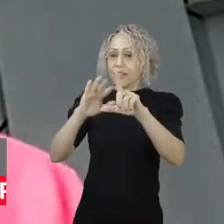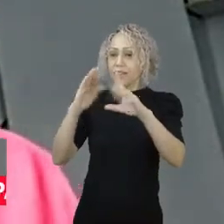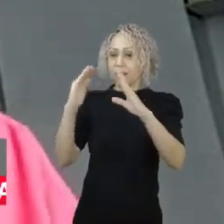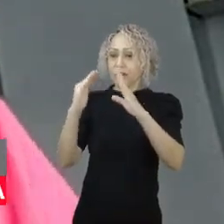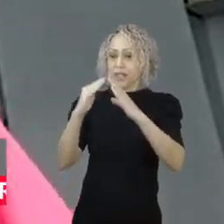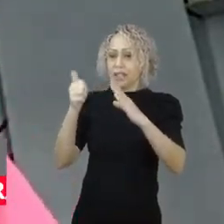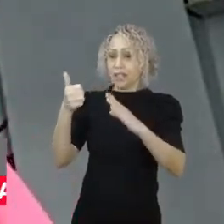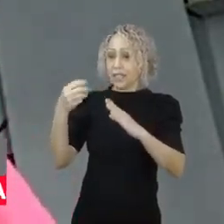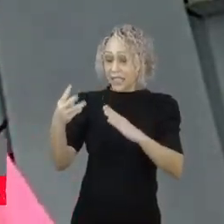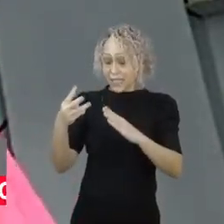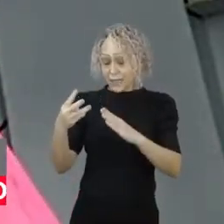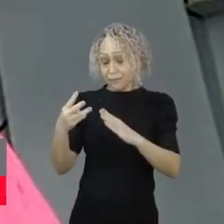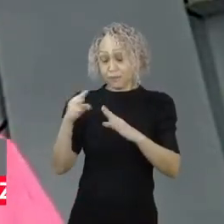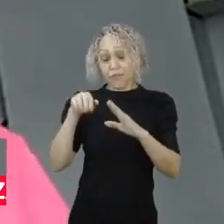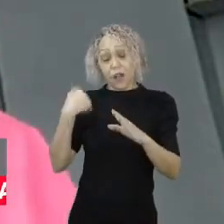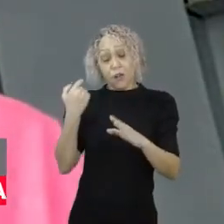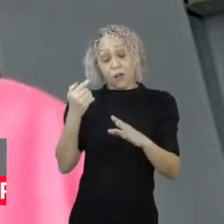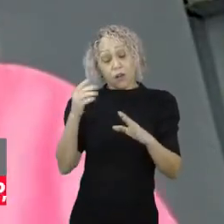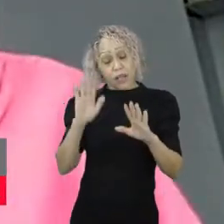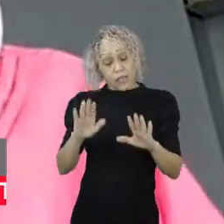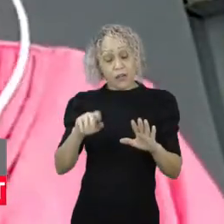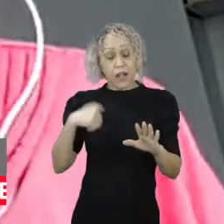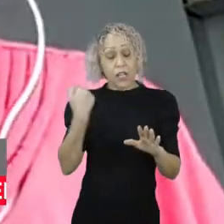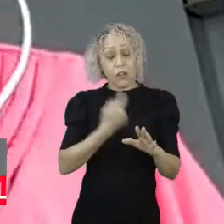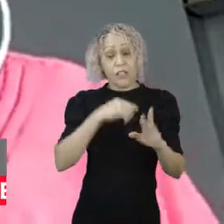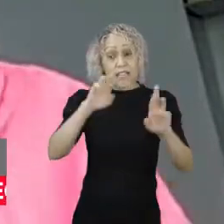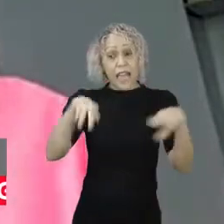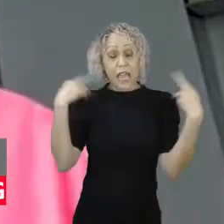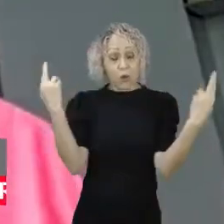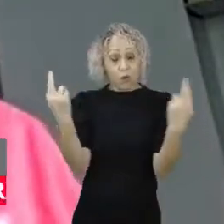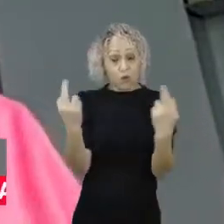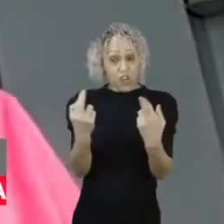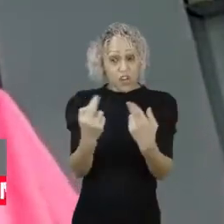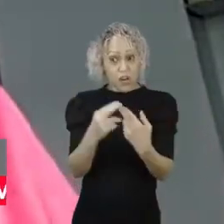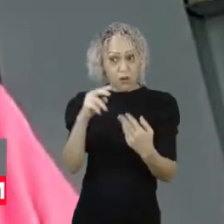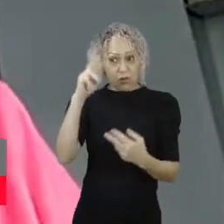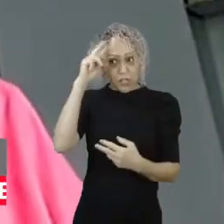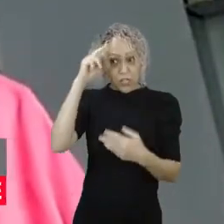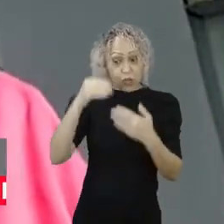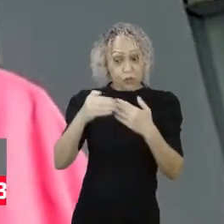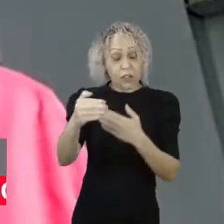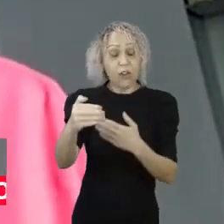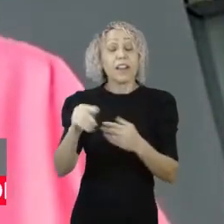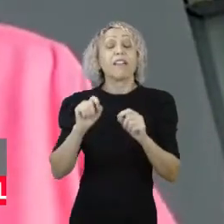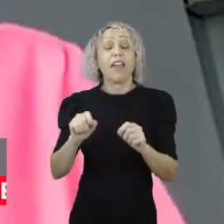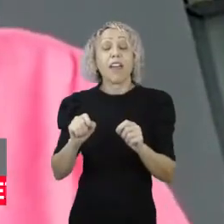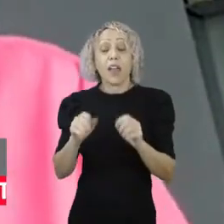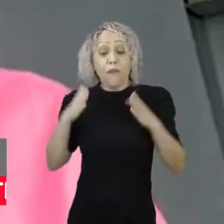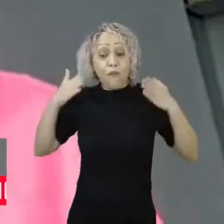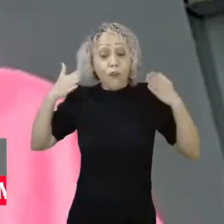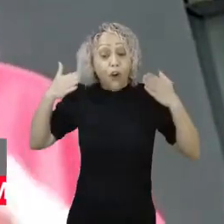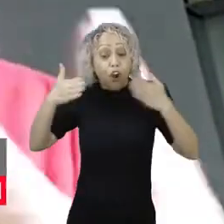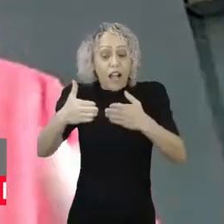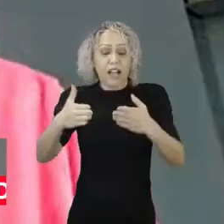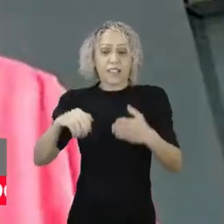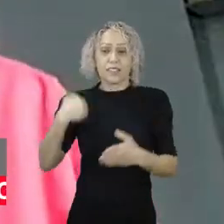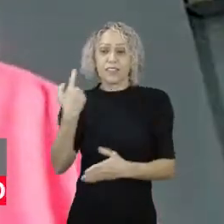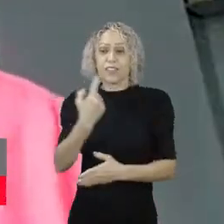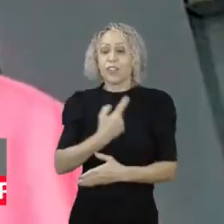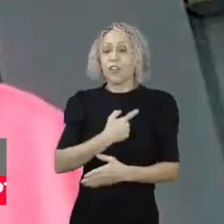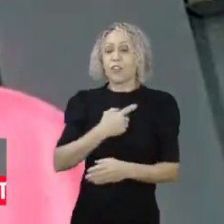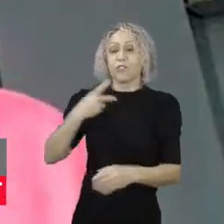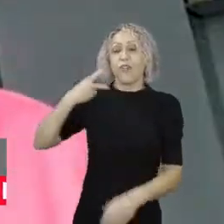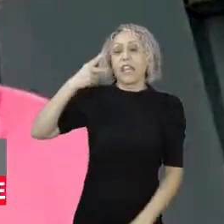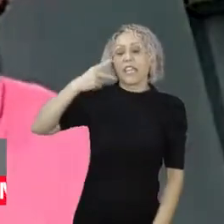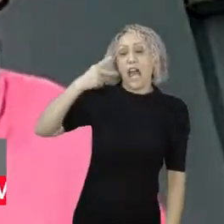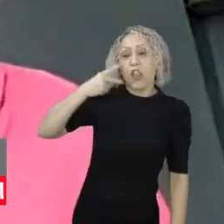nossos vereadores. E por último, aqui a nossa Sorg, essa que vos fala, mais uma vez, lançando,